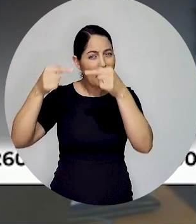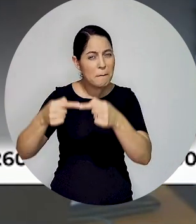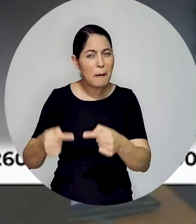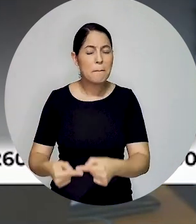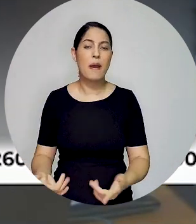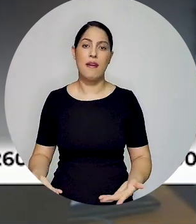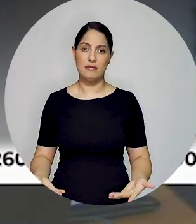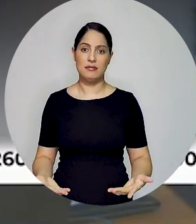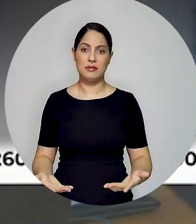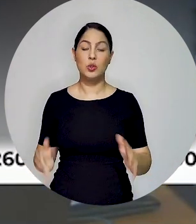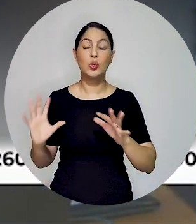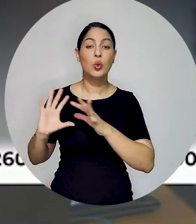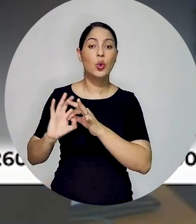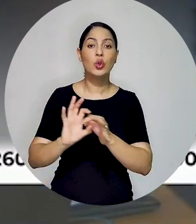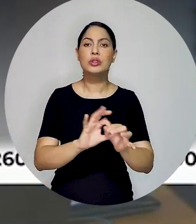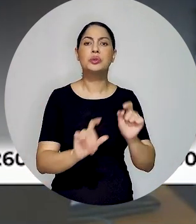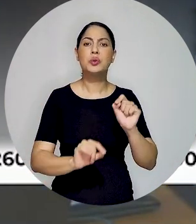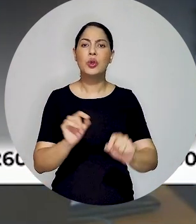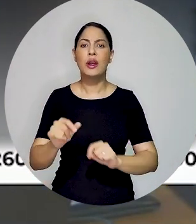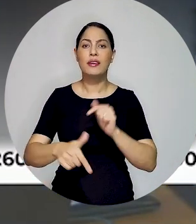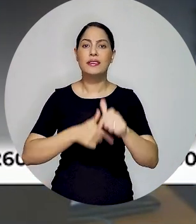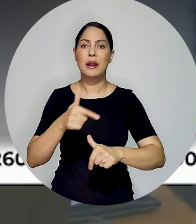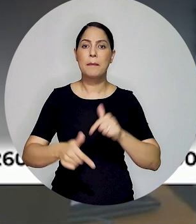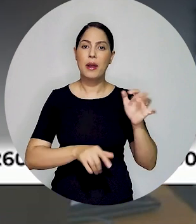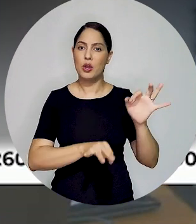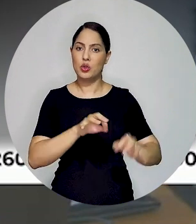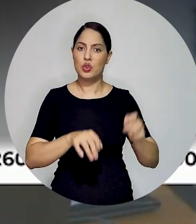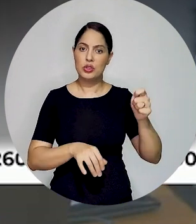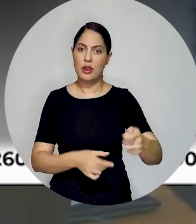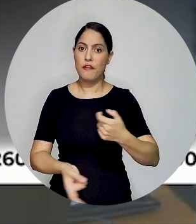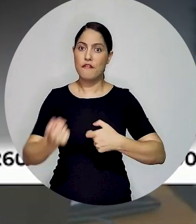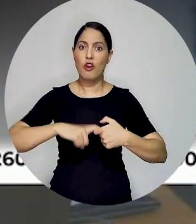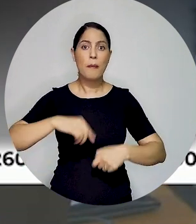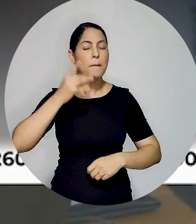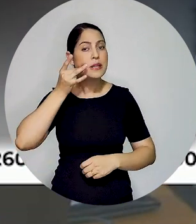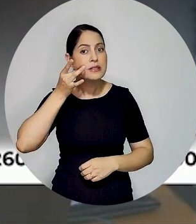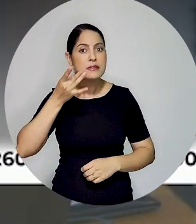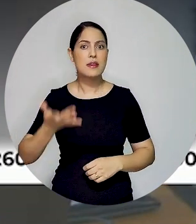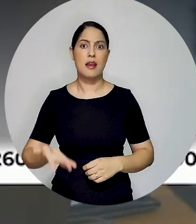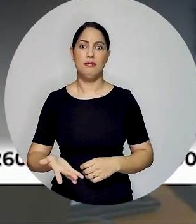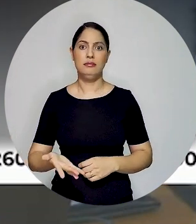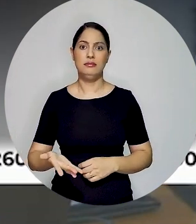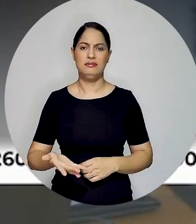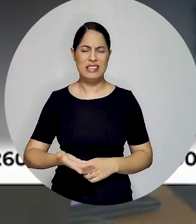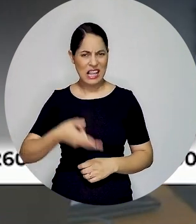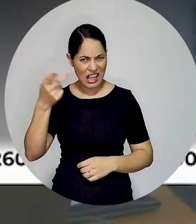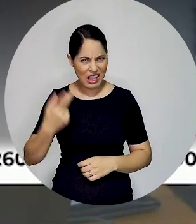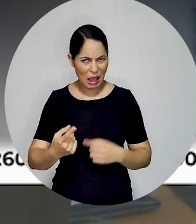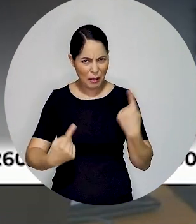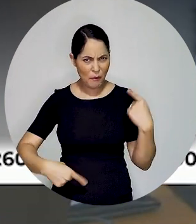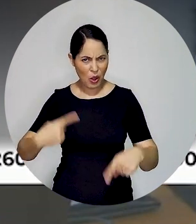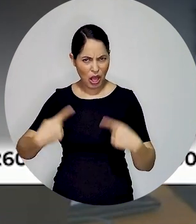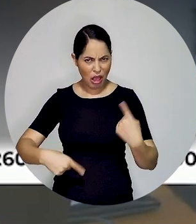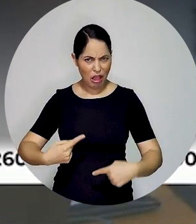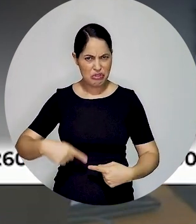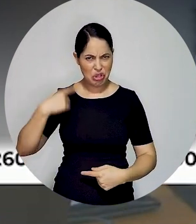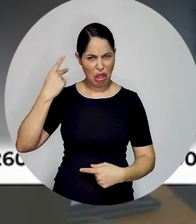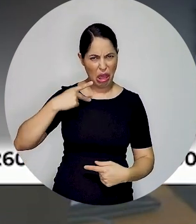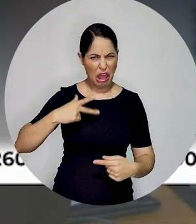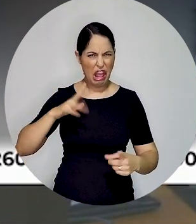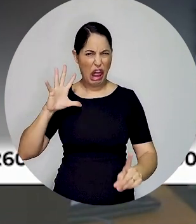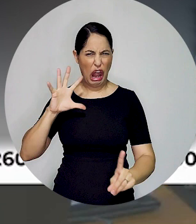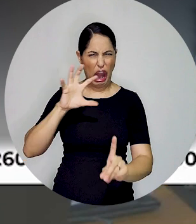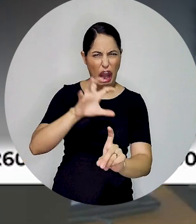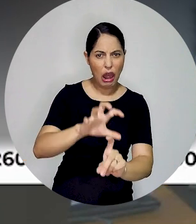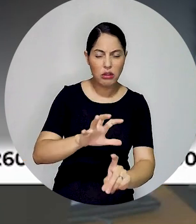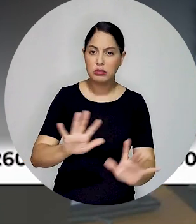de retomar a normalidade. Porque o que se está discutindo aqui não é uma